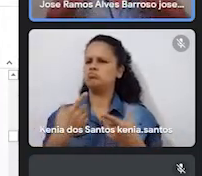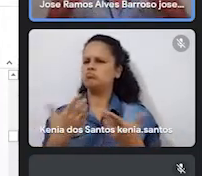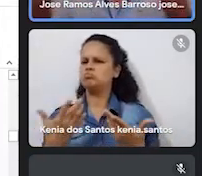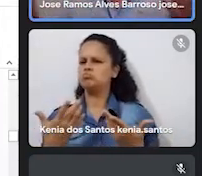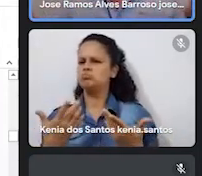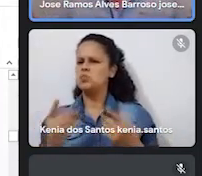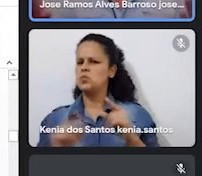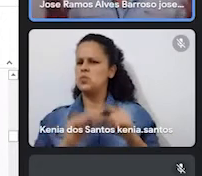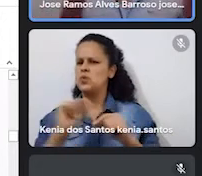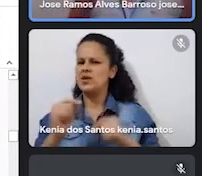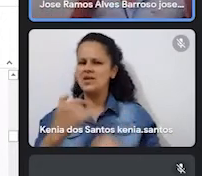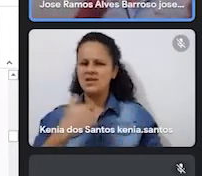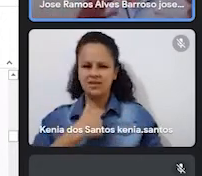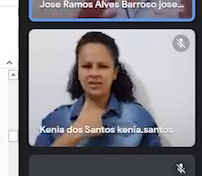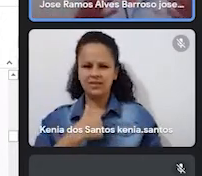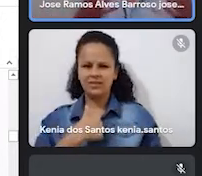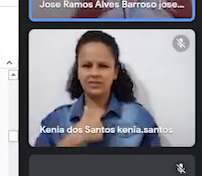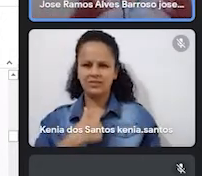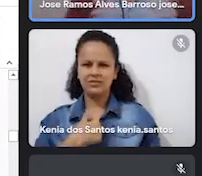eu tenho que fazer